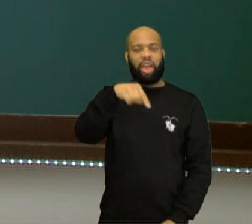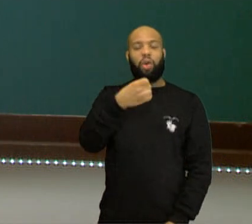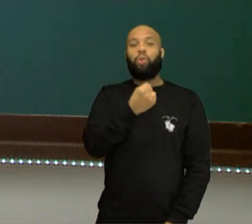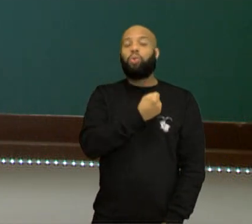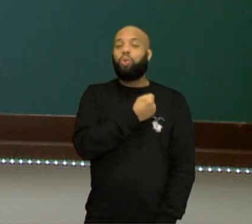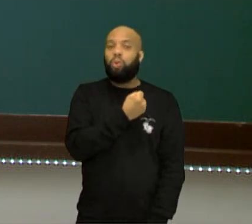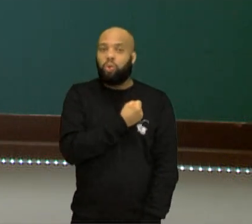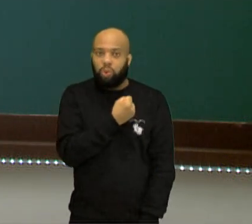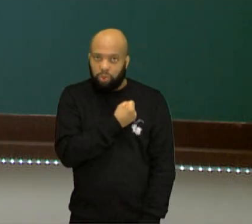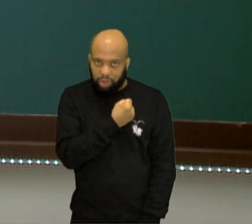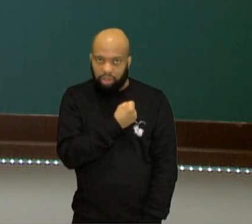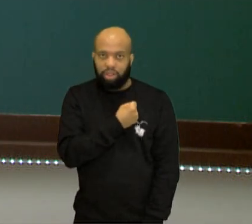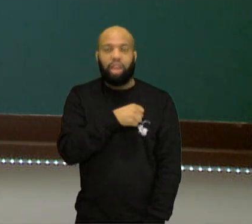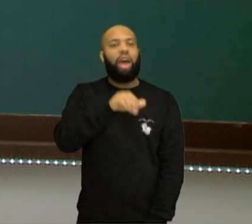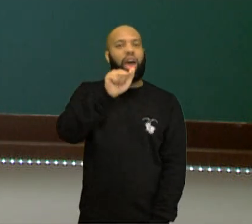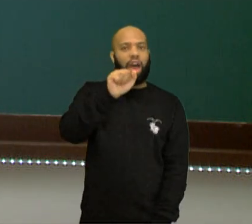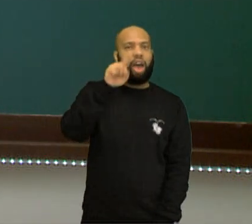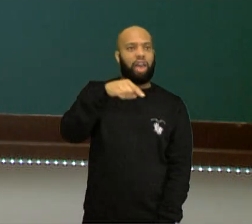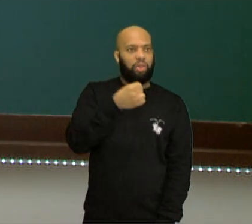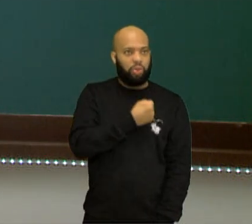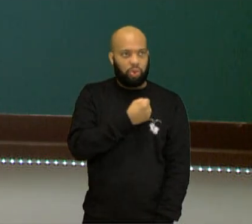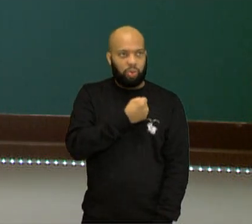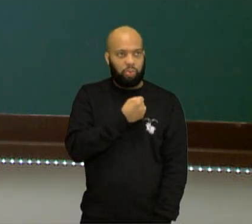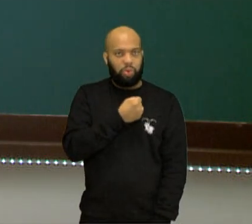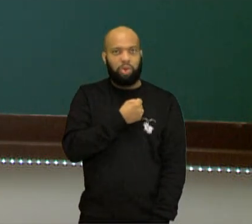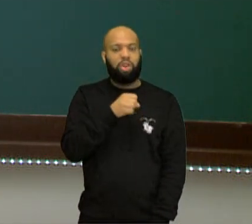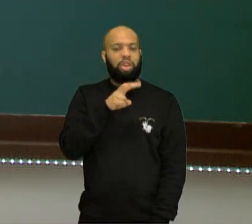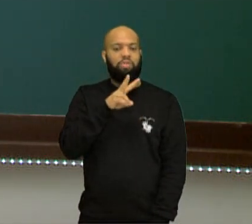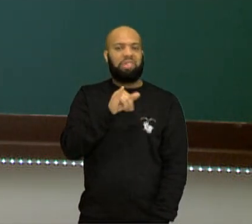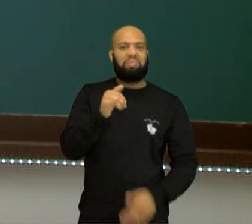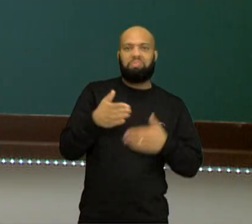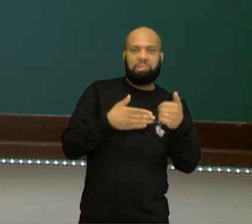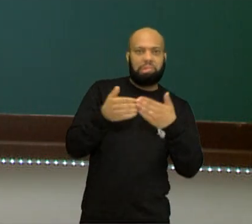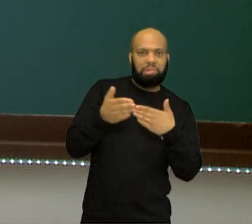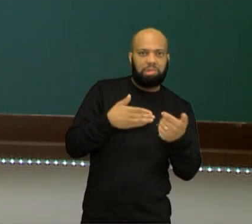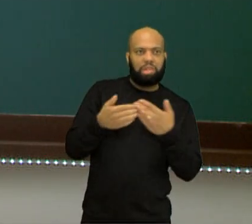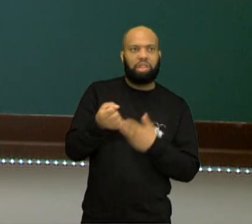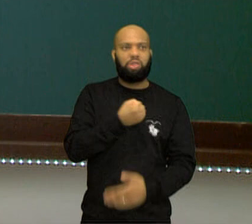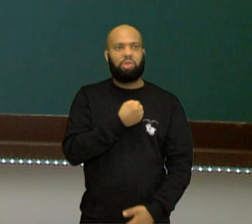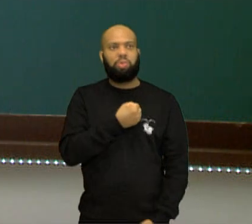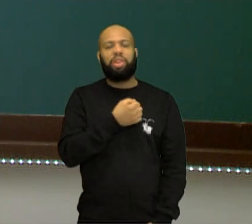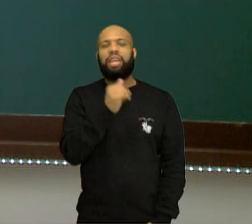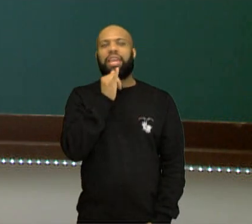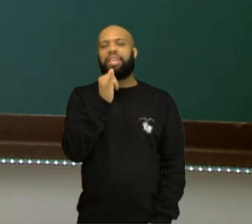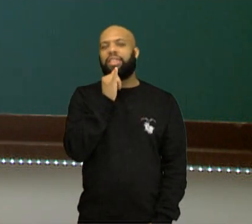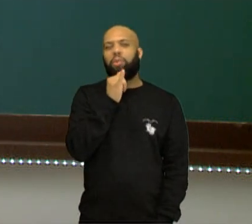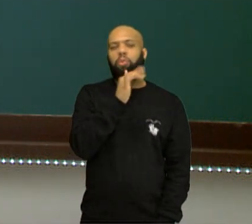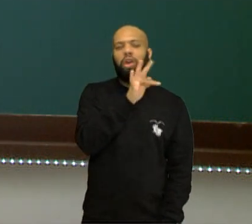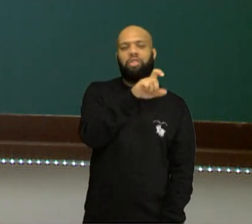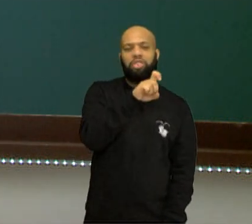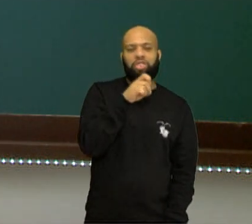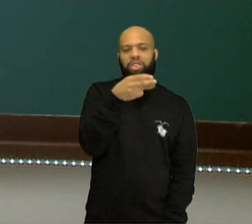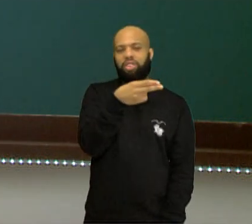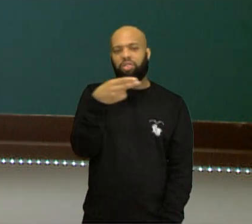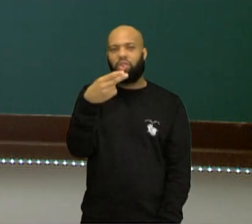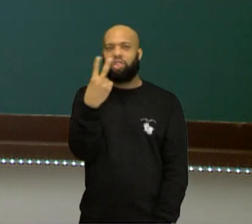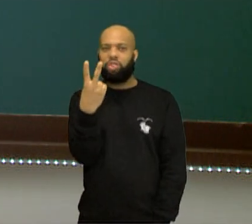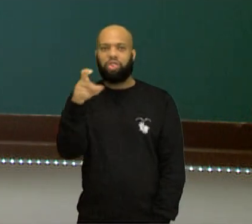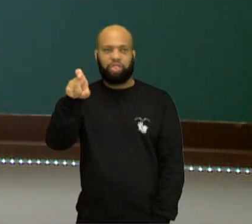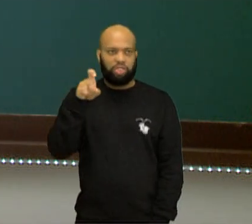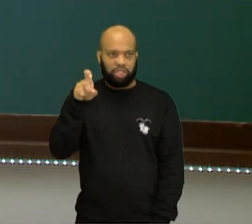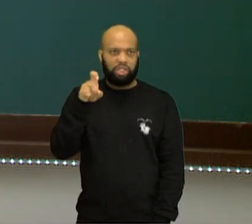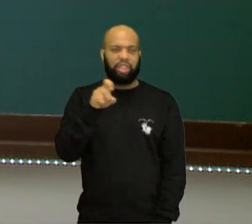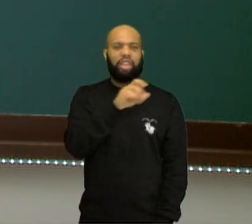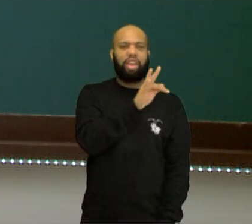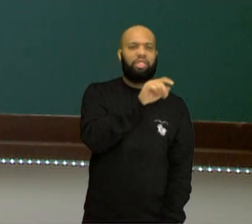número, né? Vai ser o A ali, ele é para identificar qualquer número, como se fosse f de x igual a 2x, f de x igual a